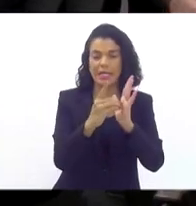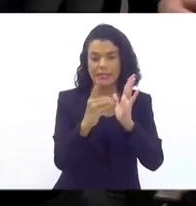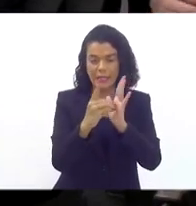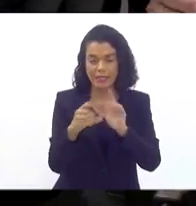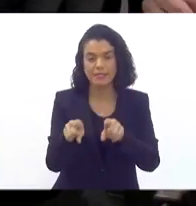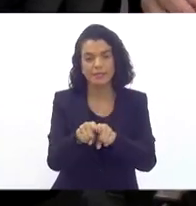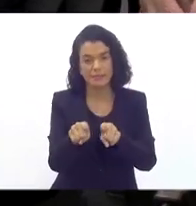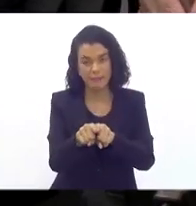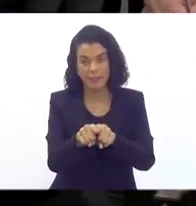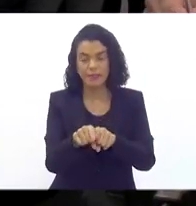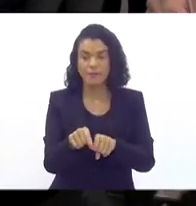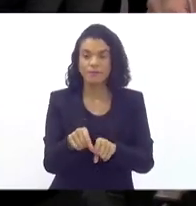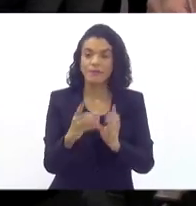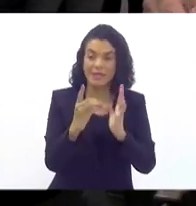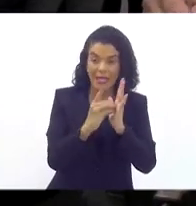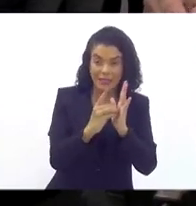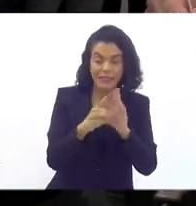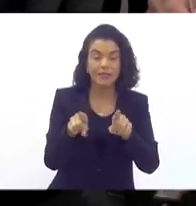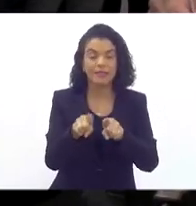segundo